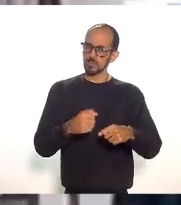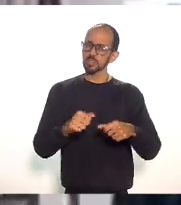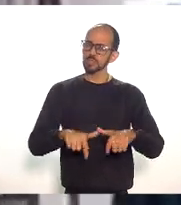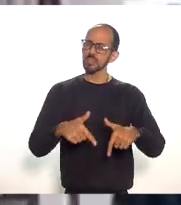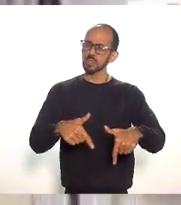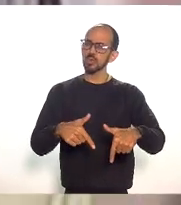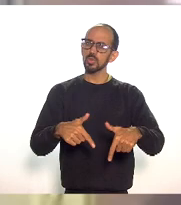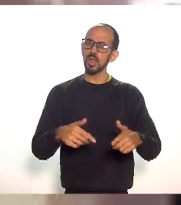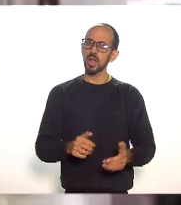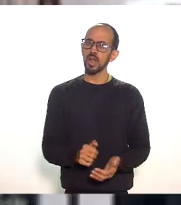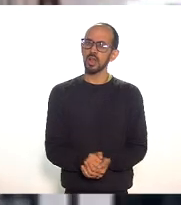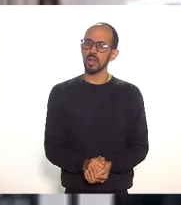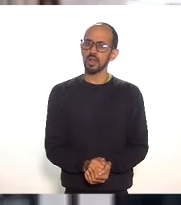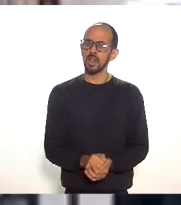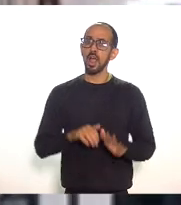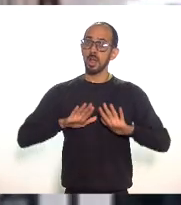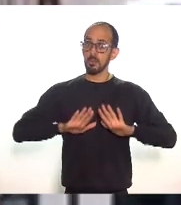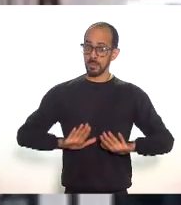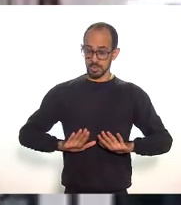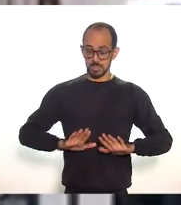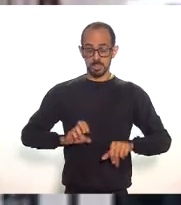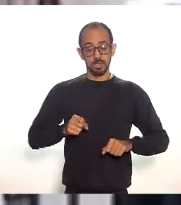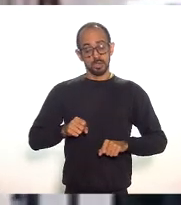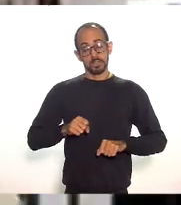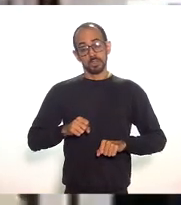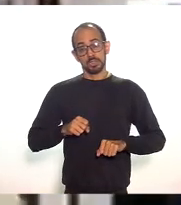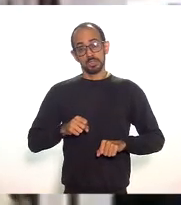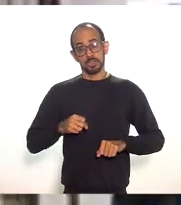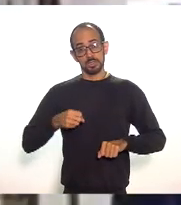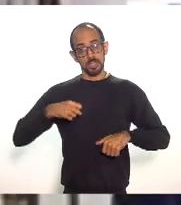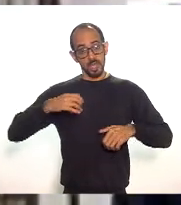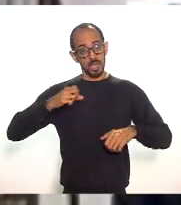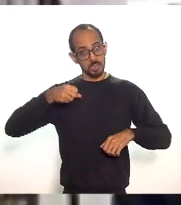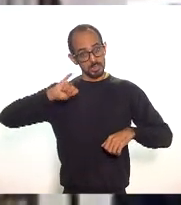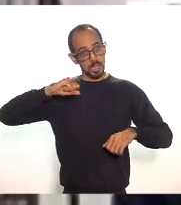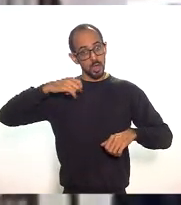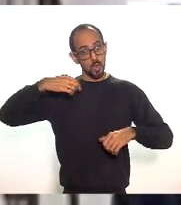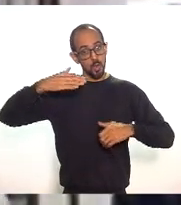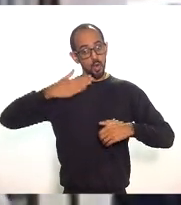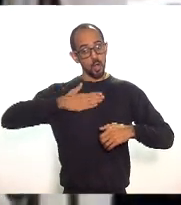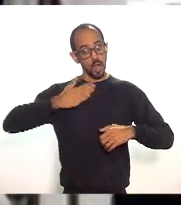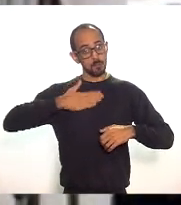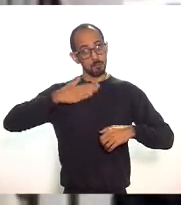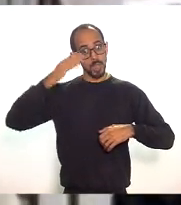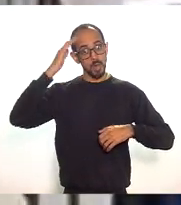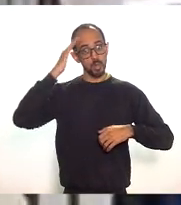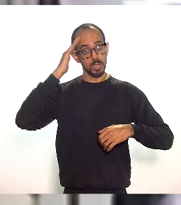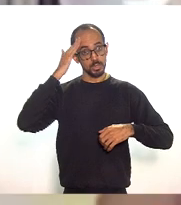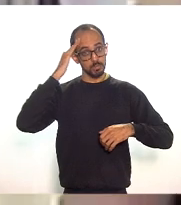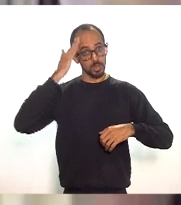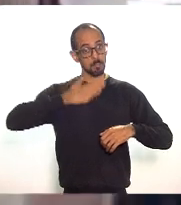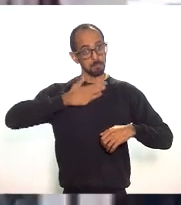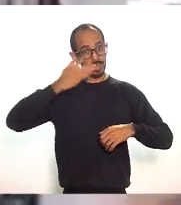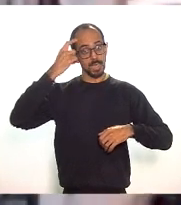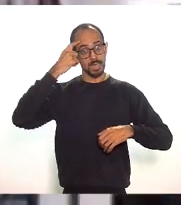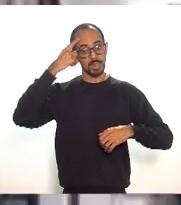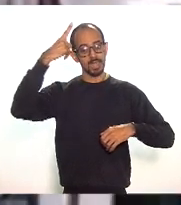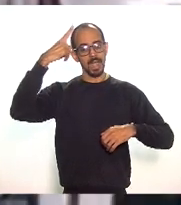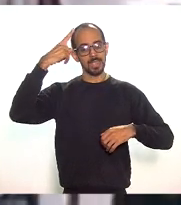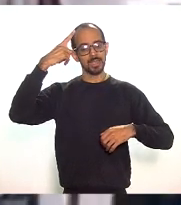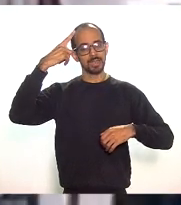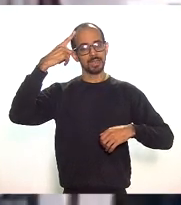pública. E quando eu faço isso de acordo com o meu entendimento, com a minha ideia, então vem